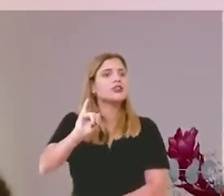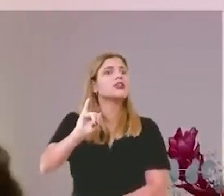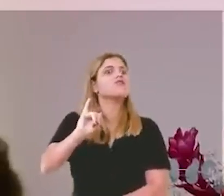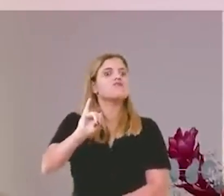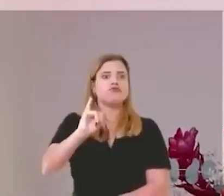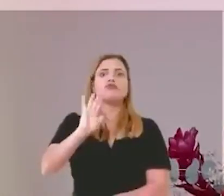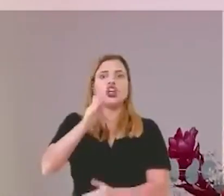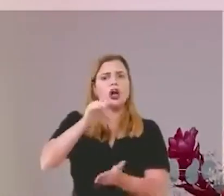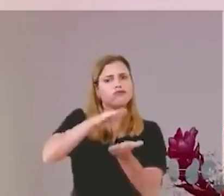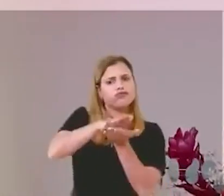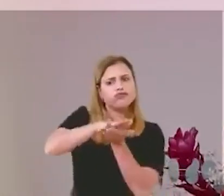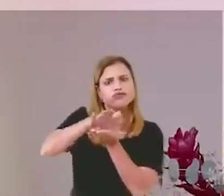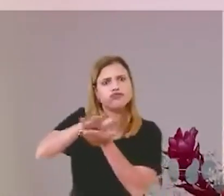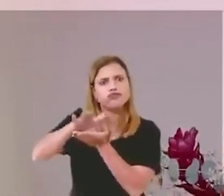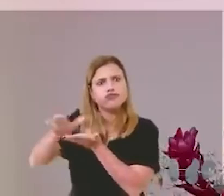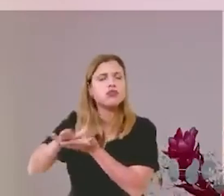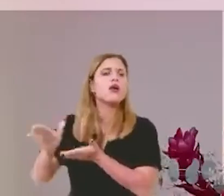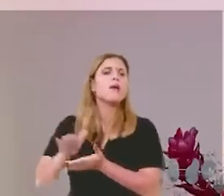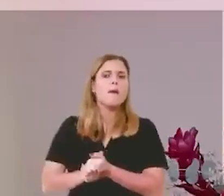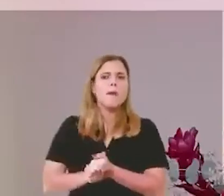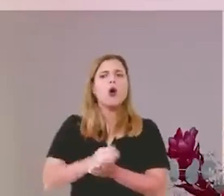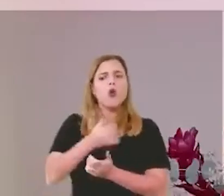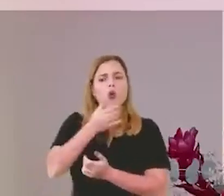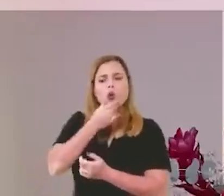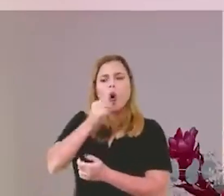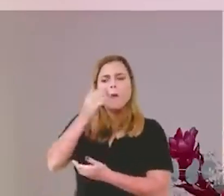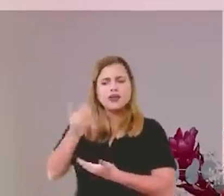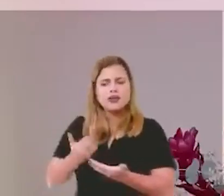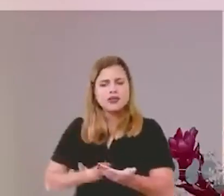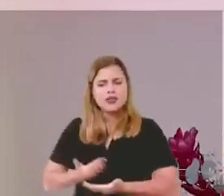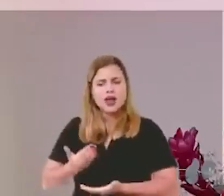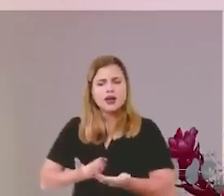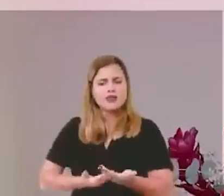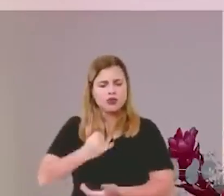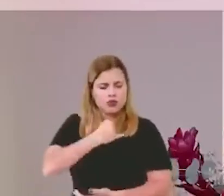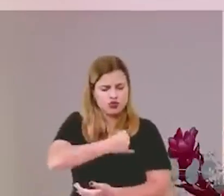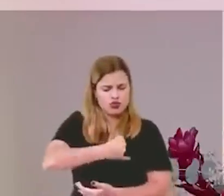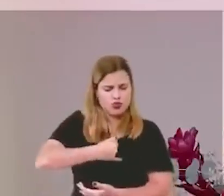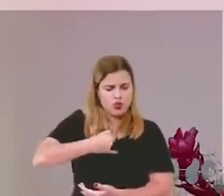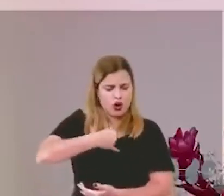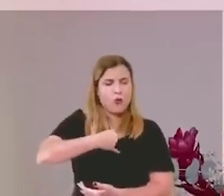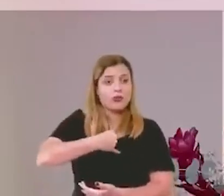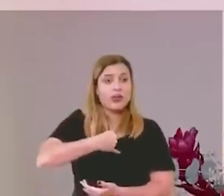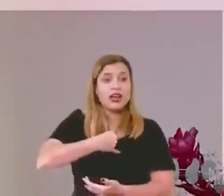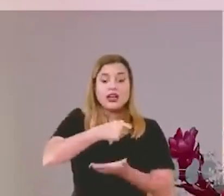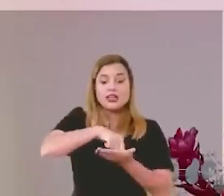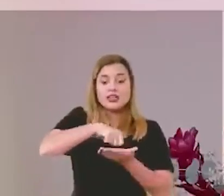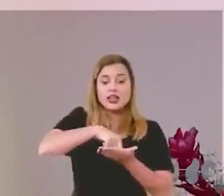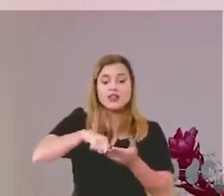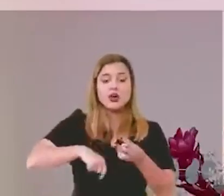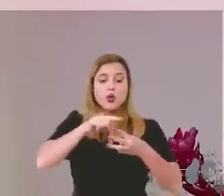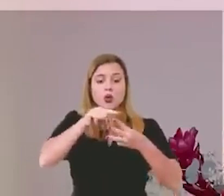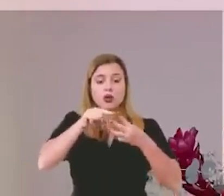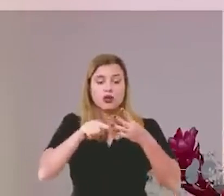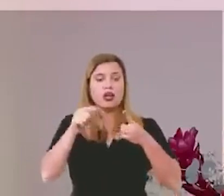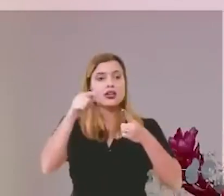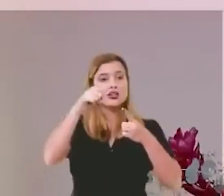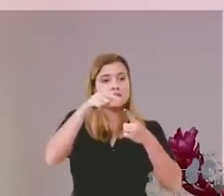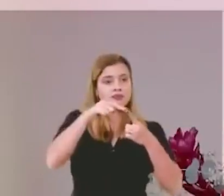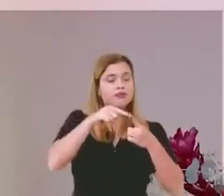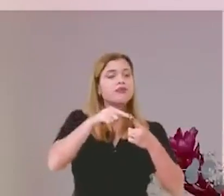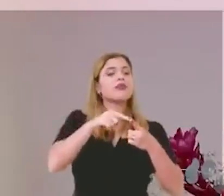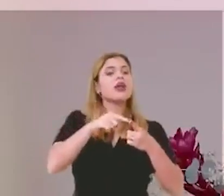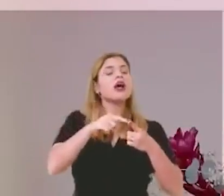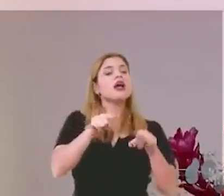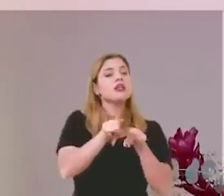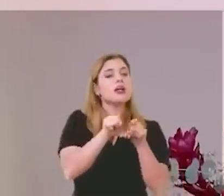Quando João escreveu este evangelho, os chamados evangelhos sinóticos, Mateus, Marcos e Lucas, já circulavam